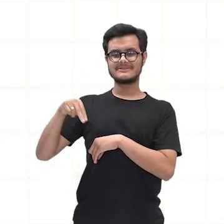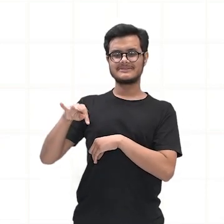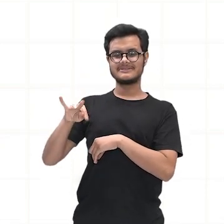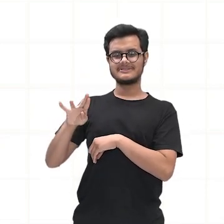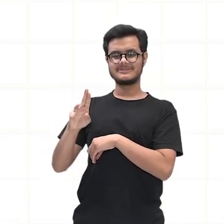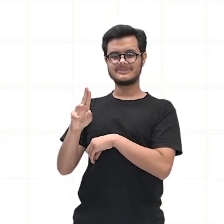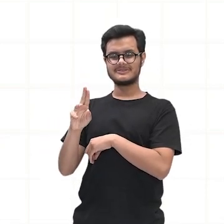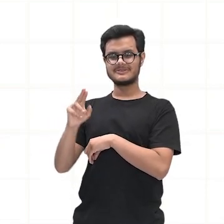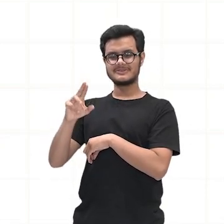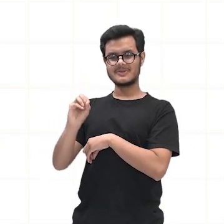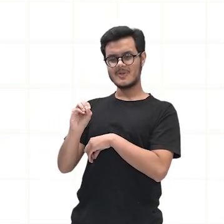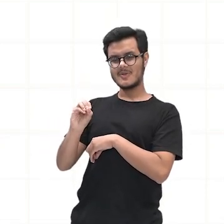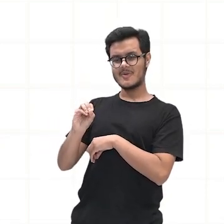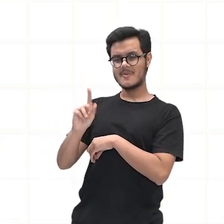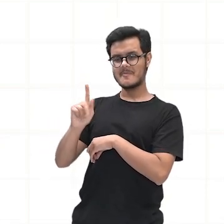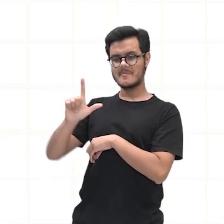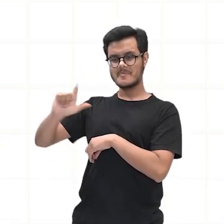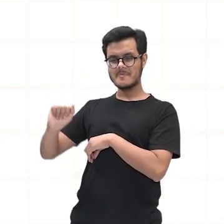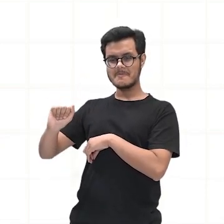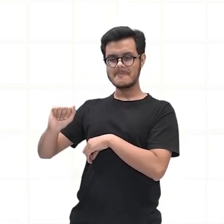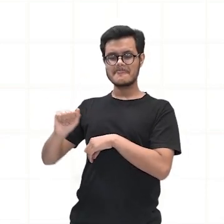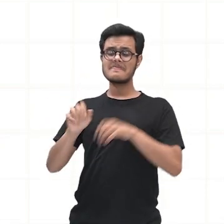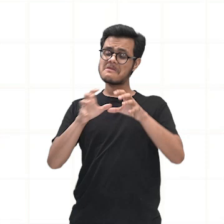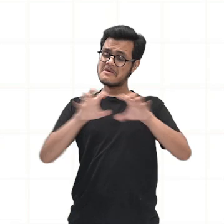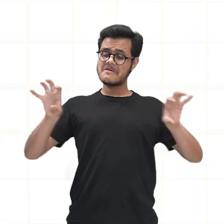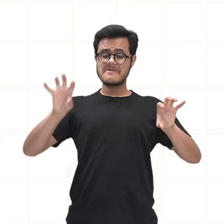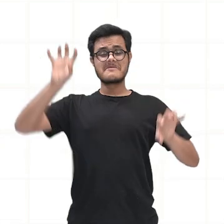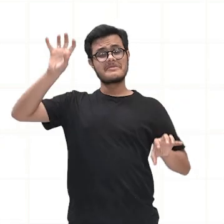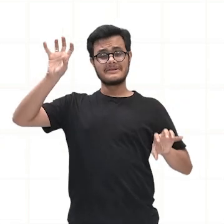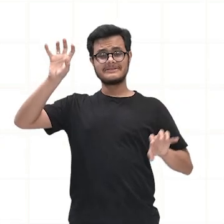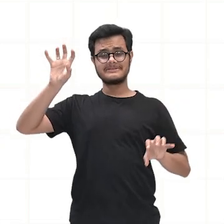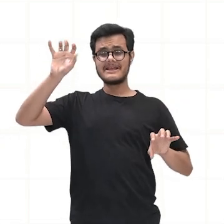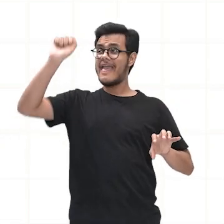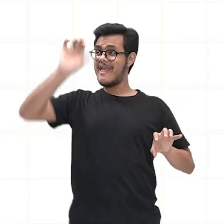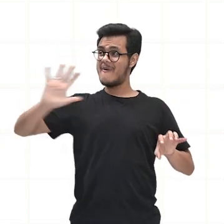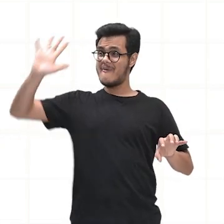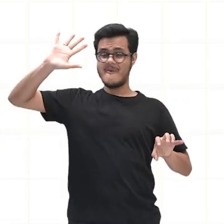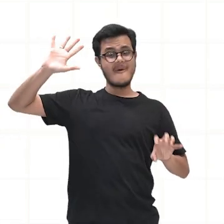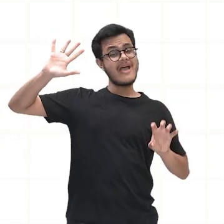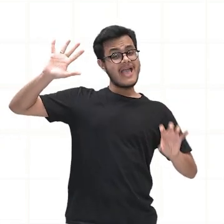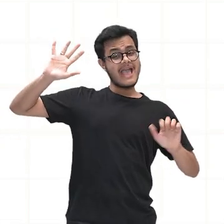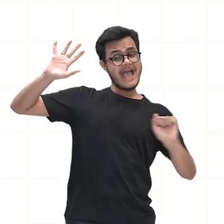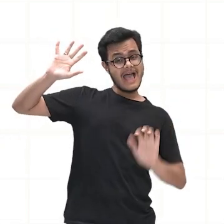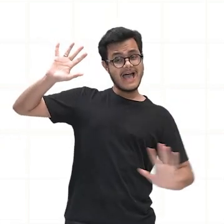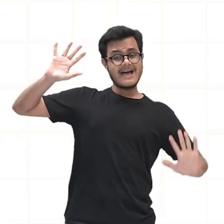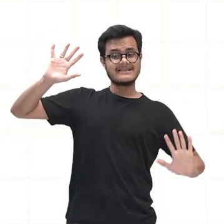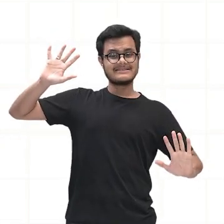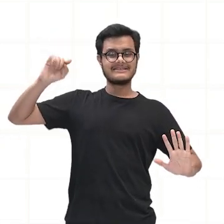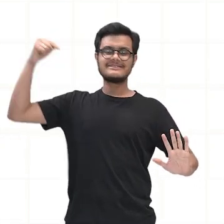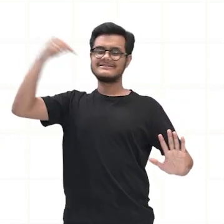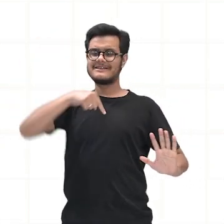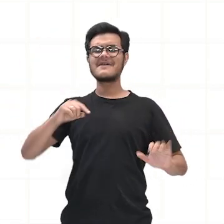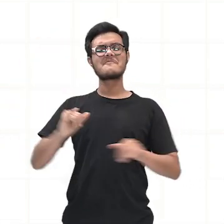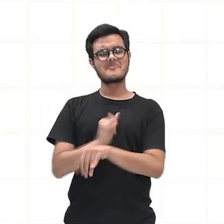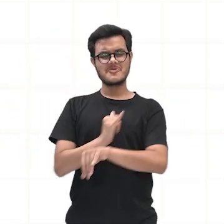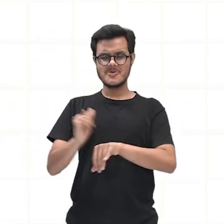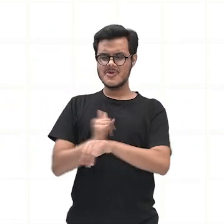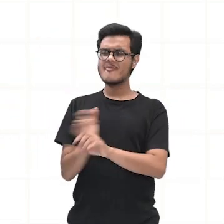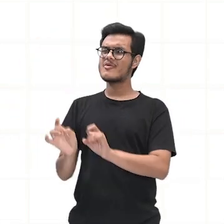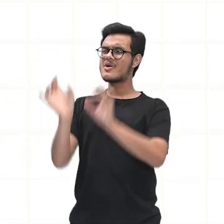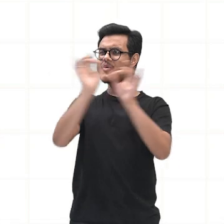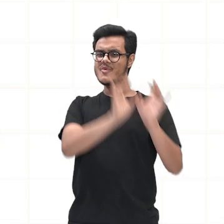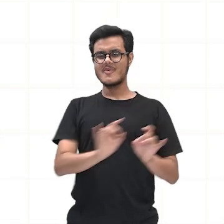Oriente e o Ocidente. A gente vai ter aqui, então, ela localizada estrategicamente, e isso vai